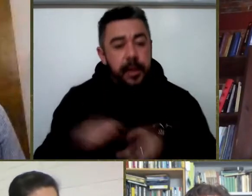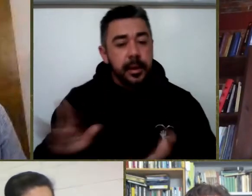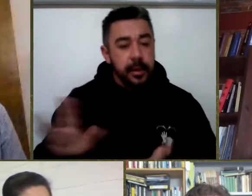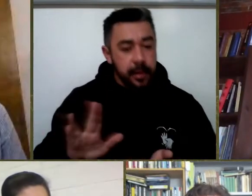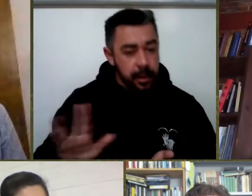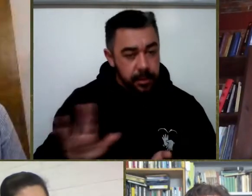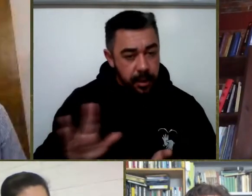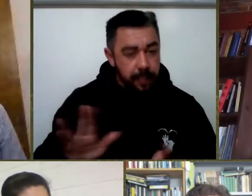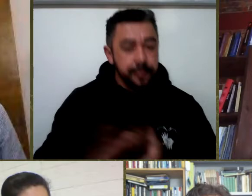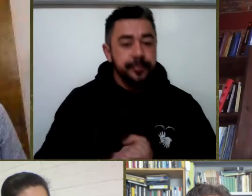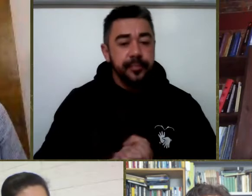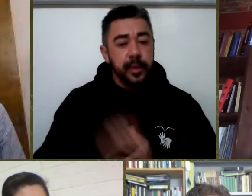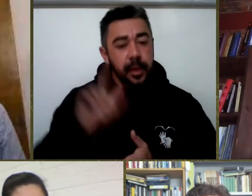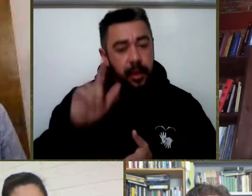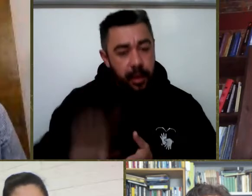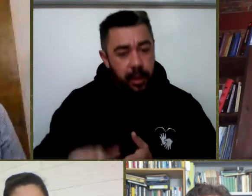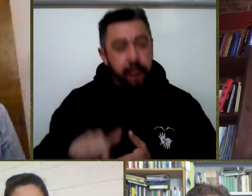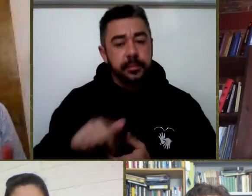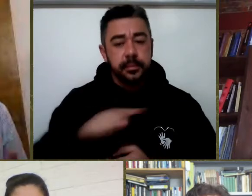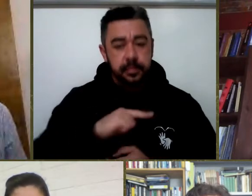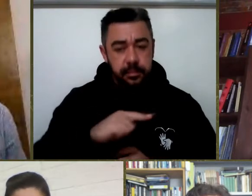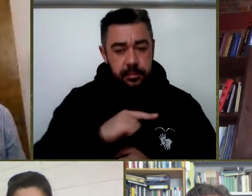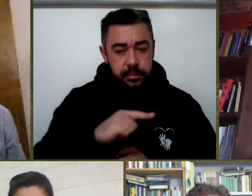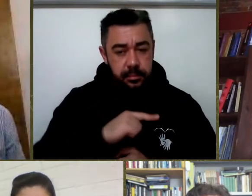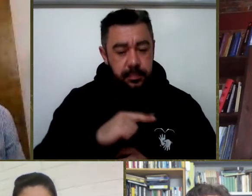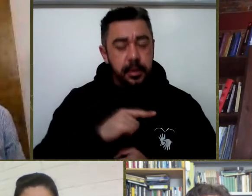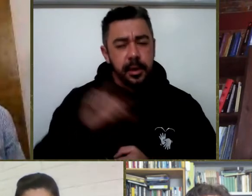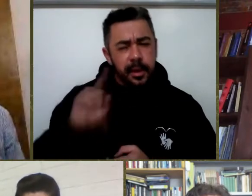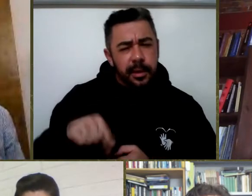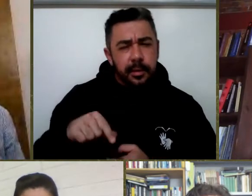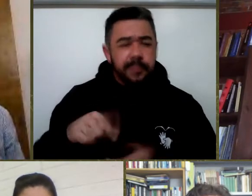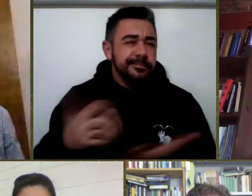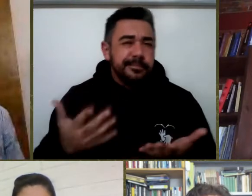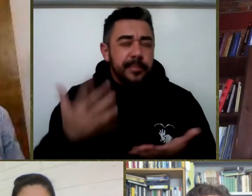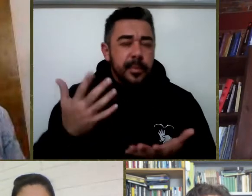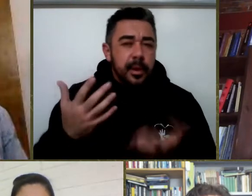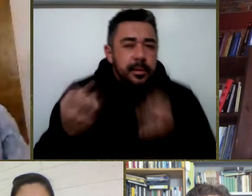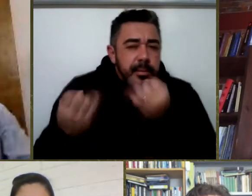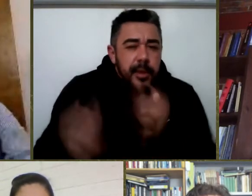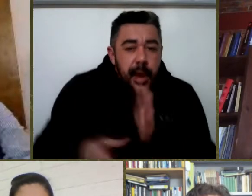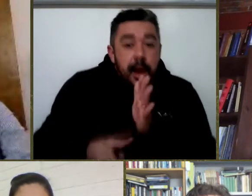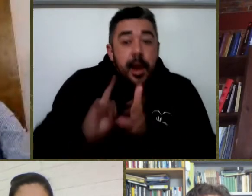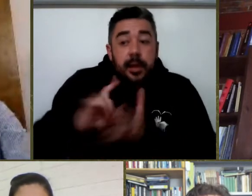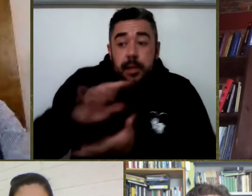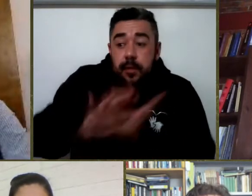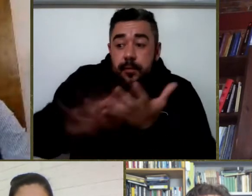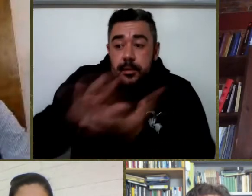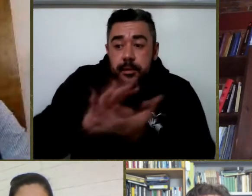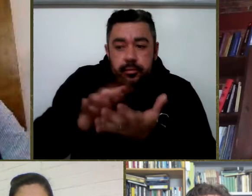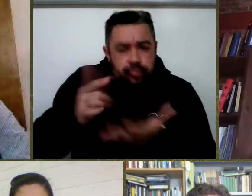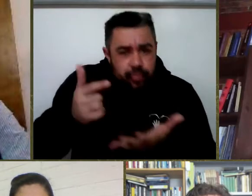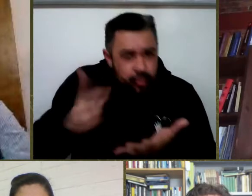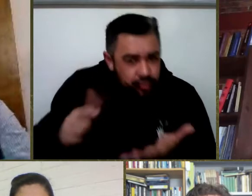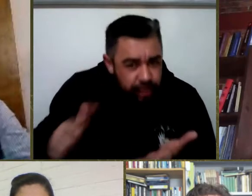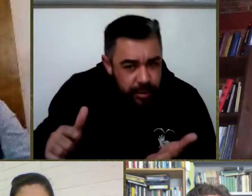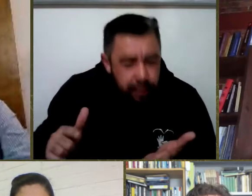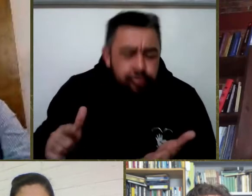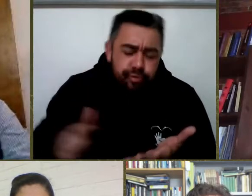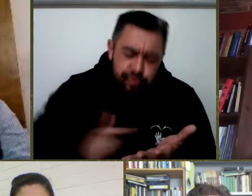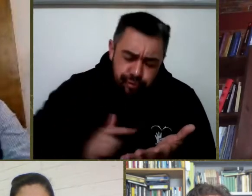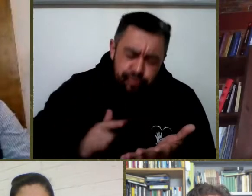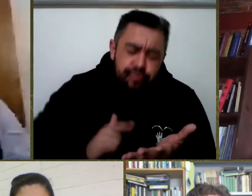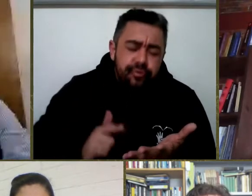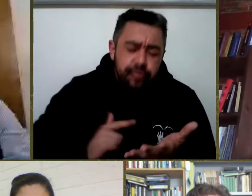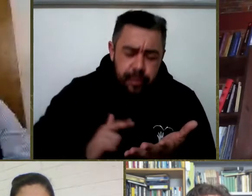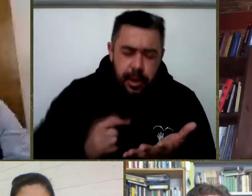que subitamente fica disponível. Eu não vou dizer que antes da Revolução não havia alguns consumos,